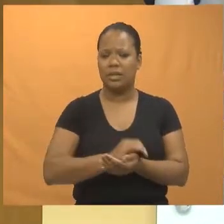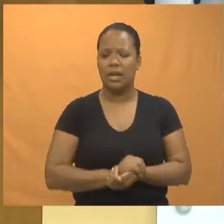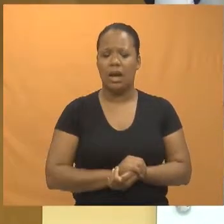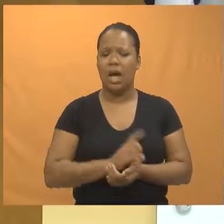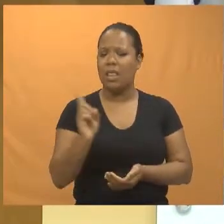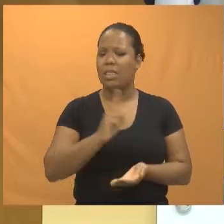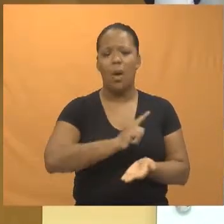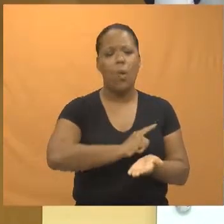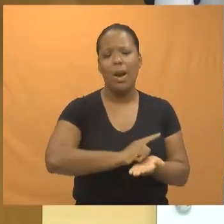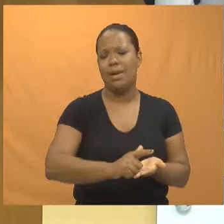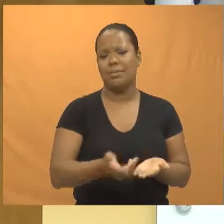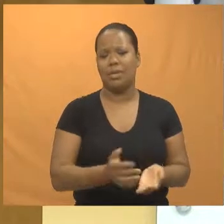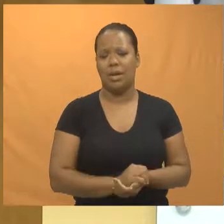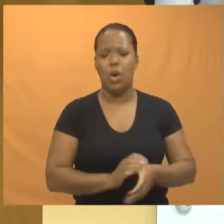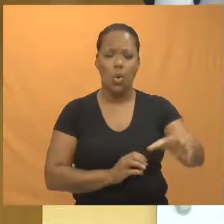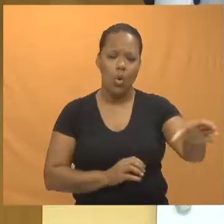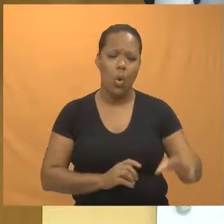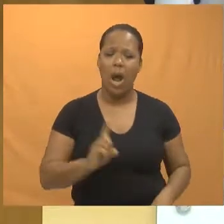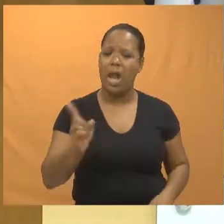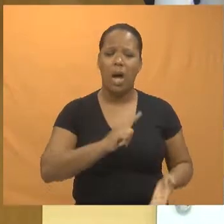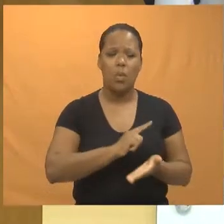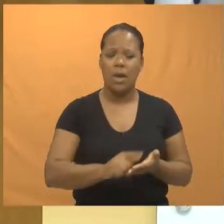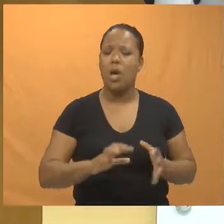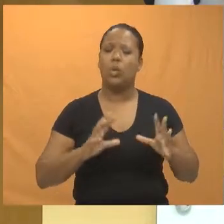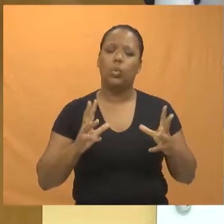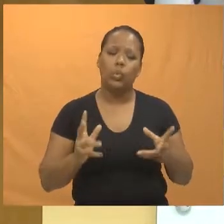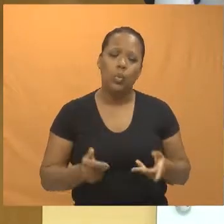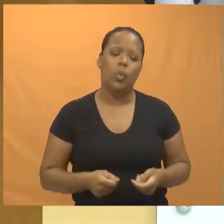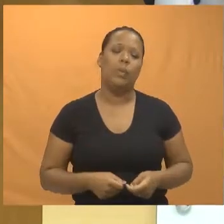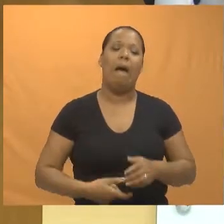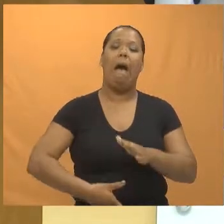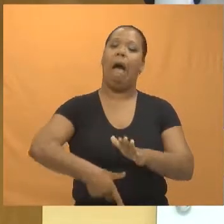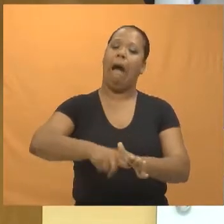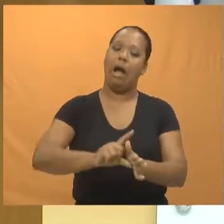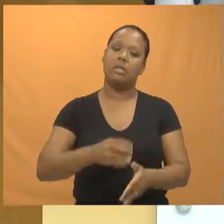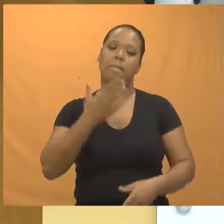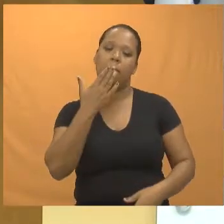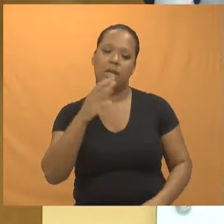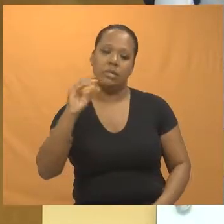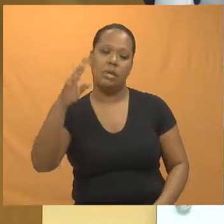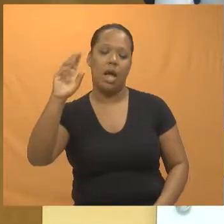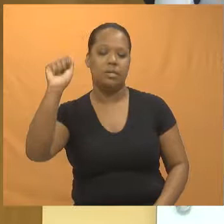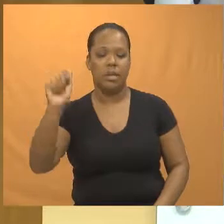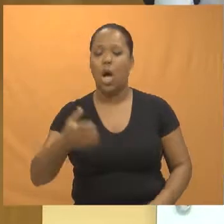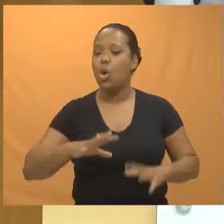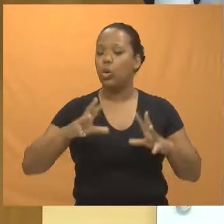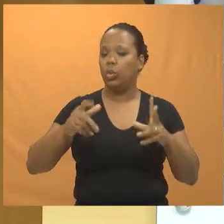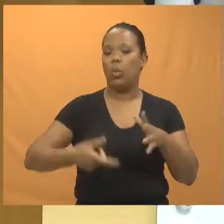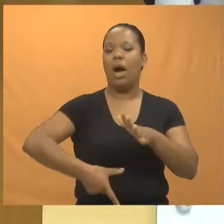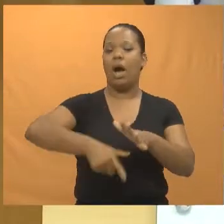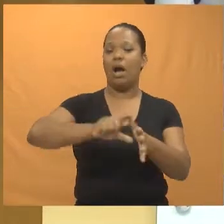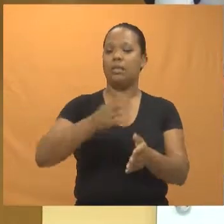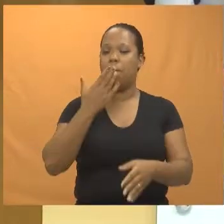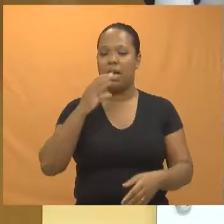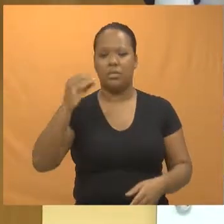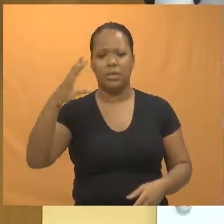limpar esses córregos da nossa cidade. Mas tudo que vai fazer tem que ter ordem da CETESB. Tudo que vai fazer tem que ter ordem da